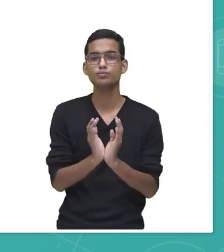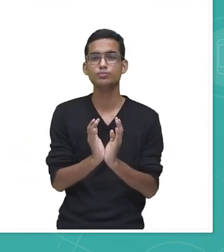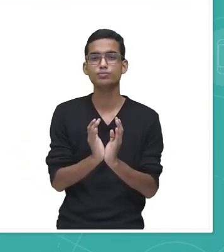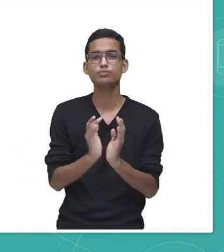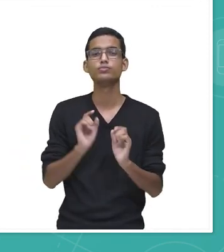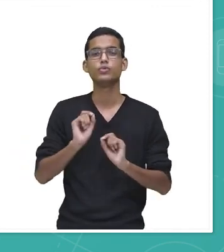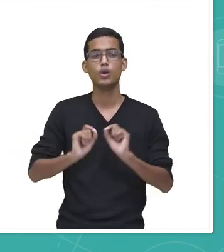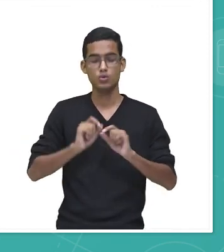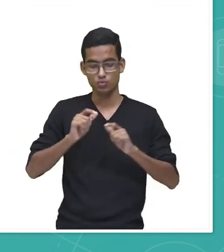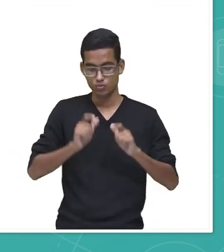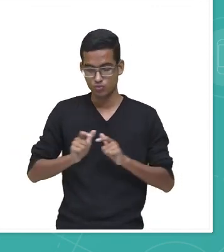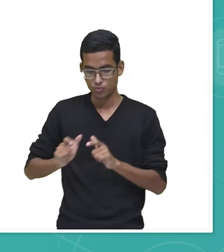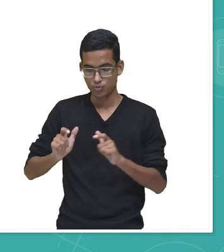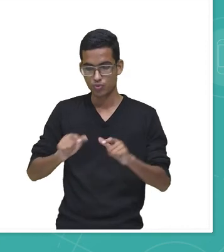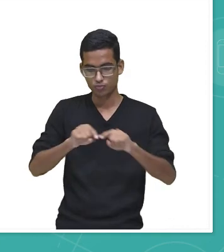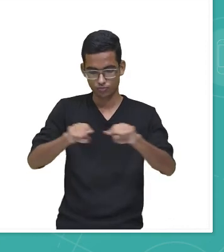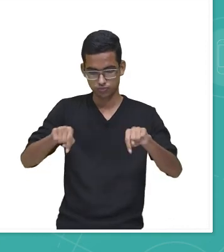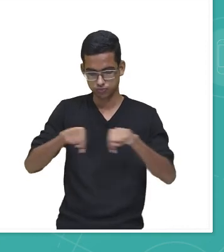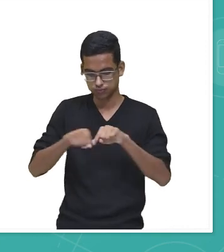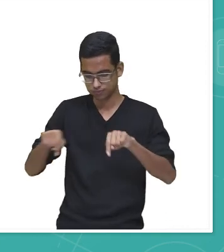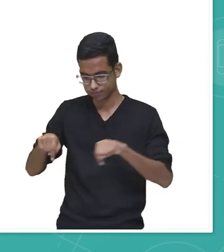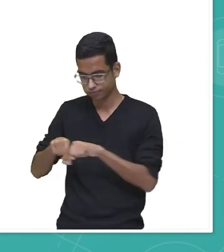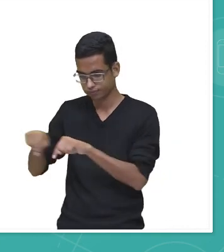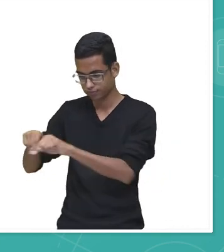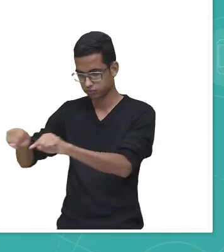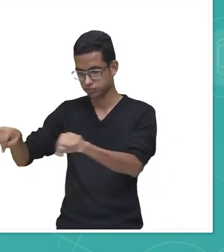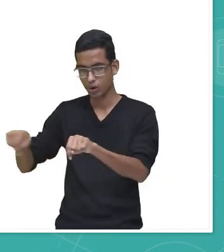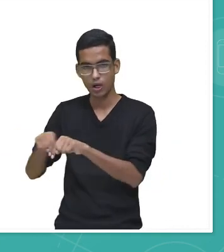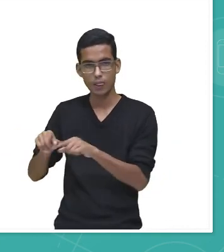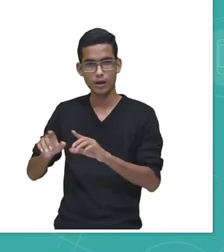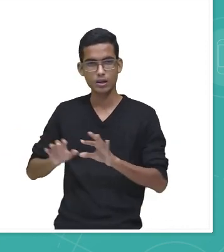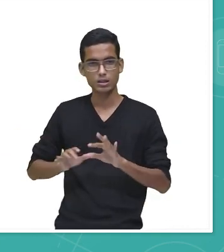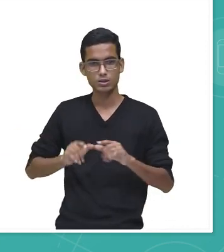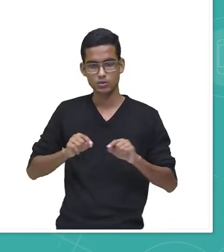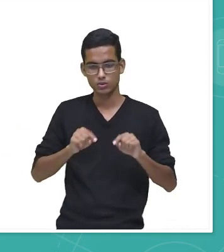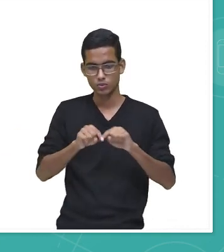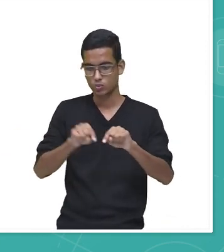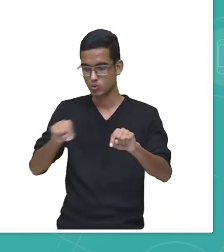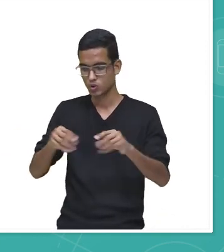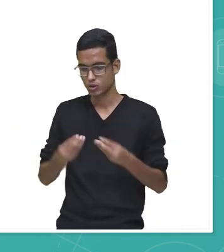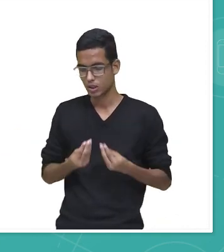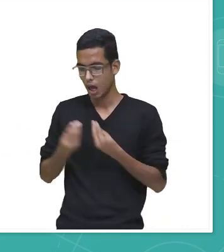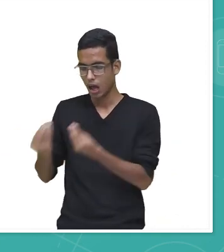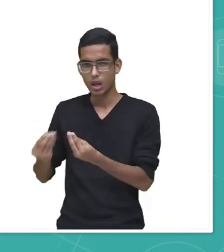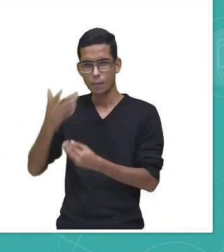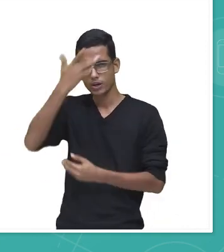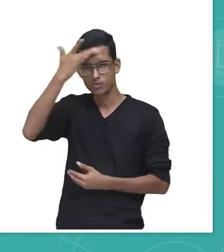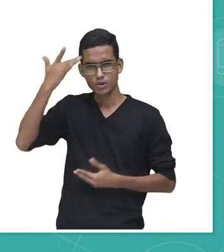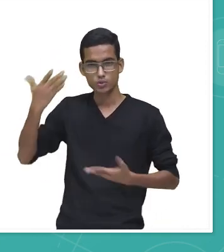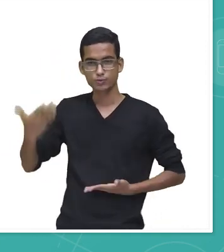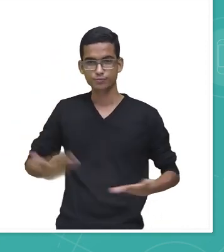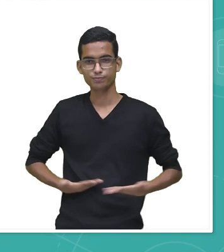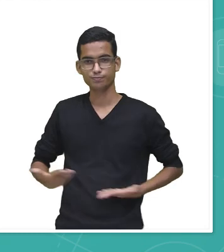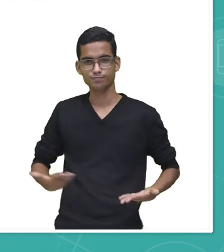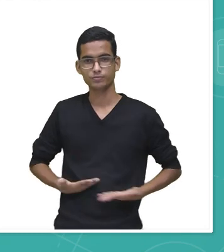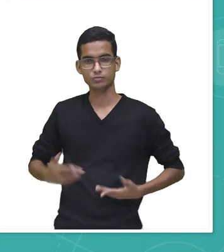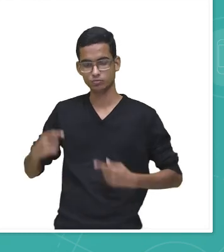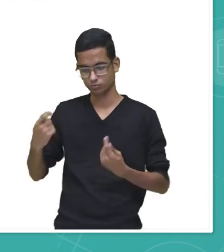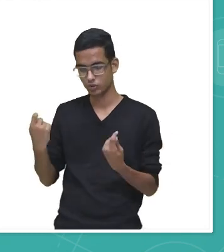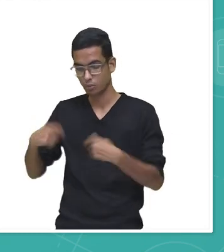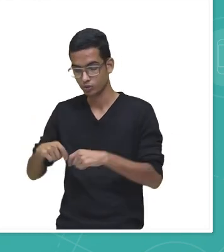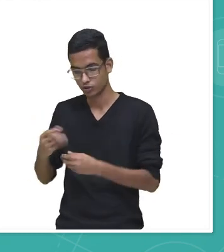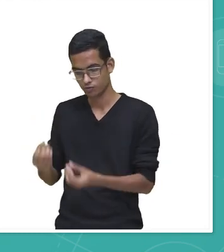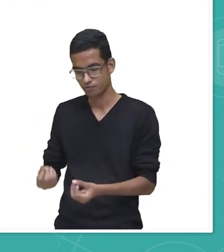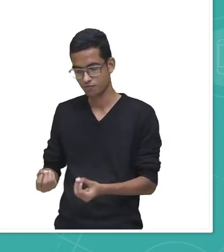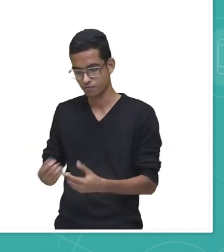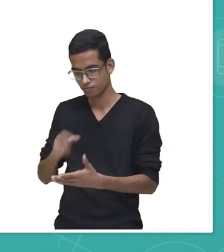terras divididas para os servos camponeses e de lá eles podiam produzir e pagar tributos. Tributos são